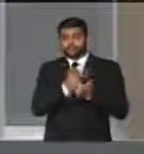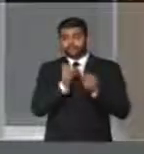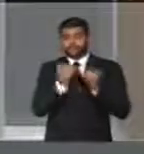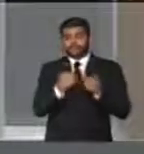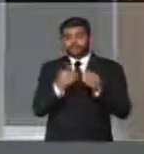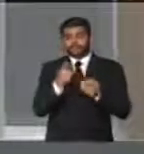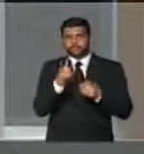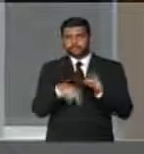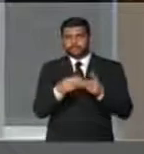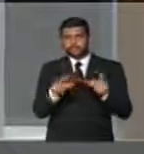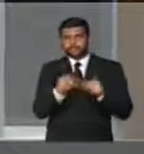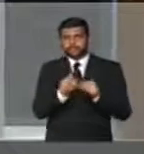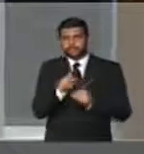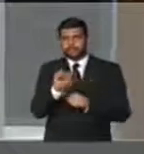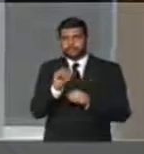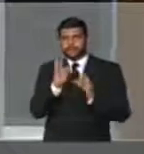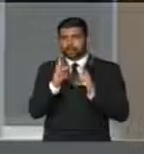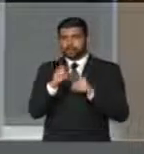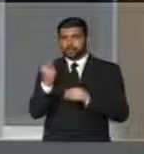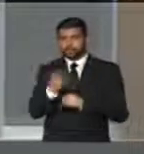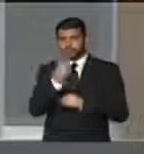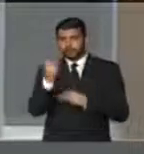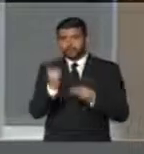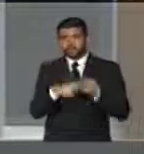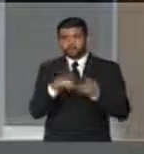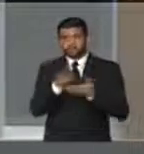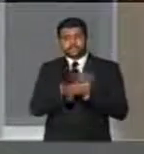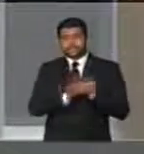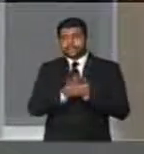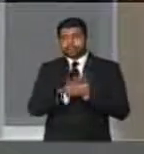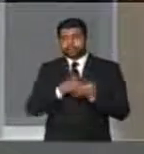de produtos primários a todo custo, sem